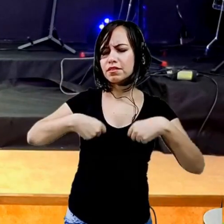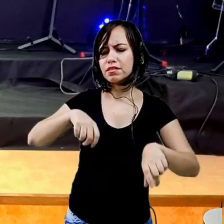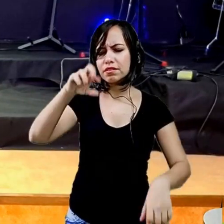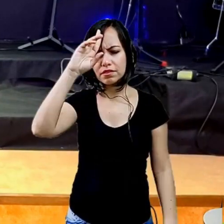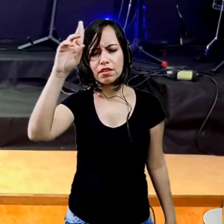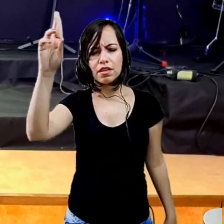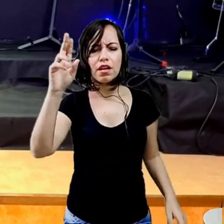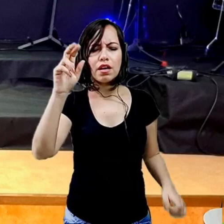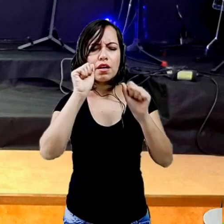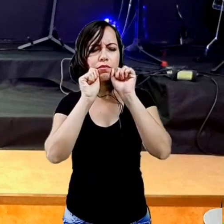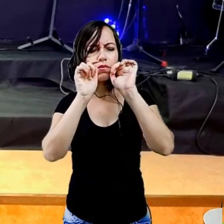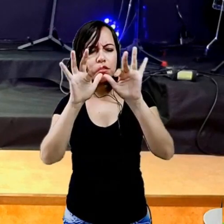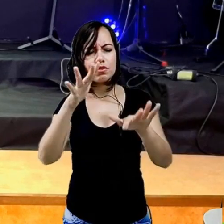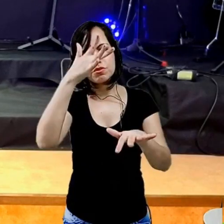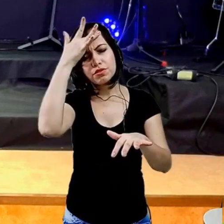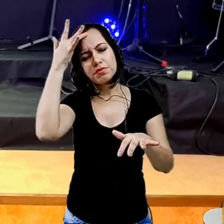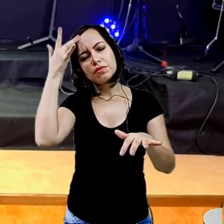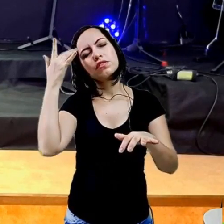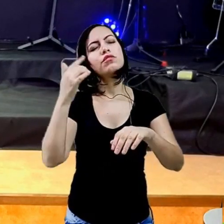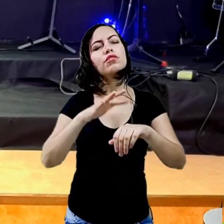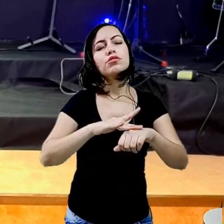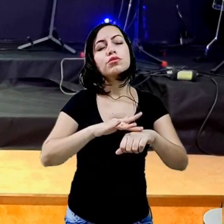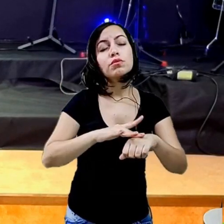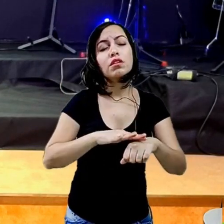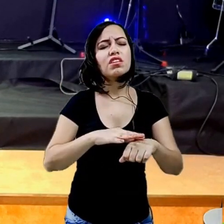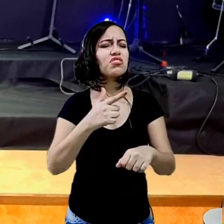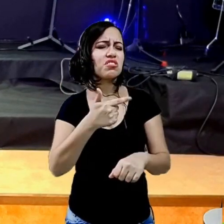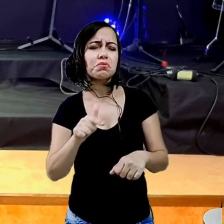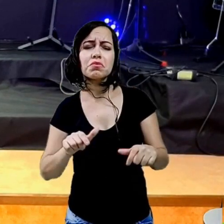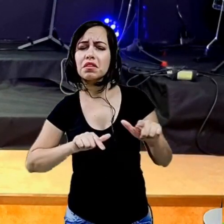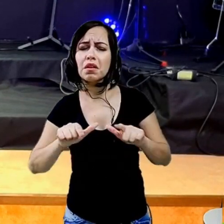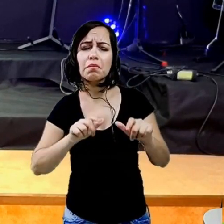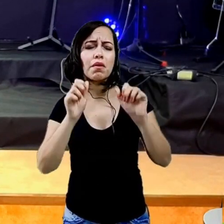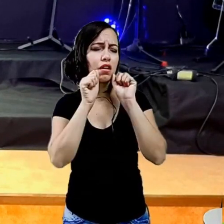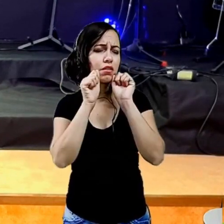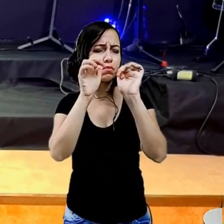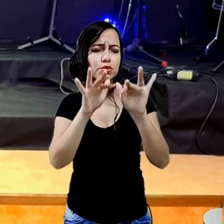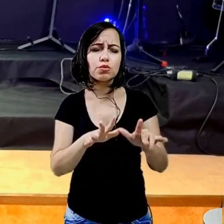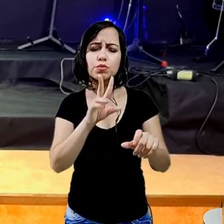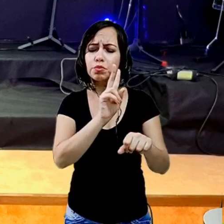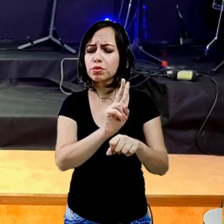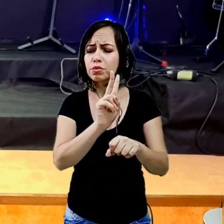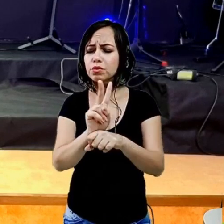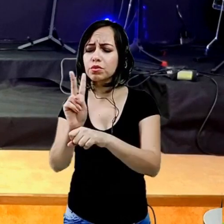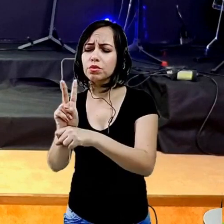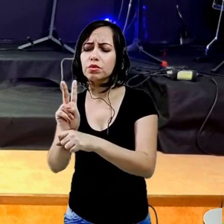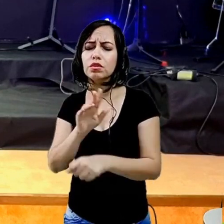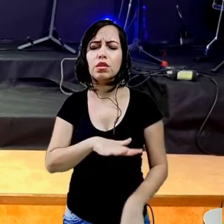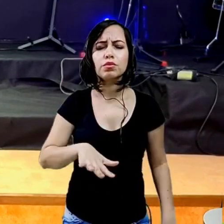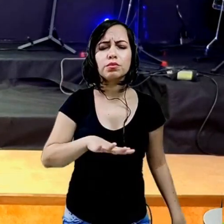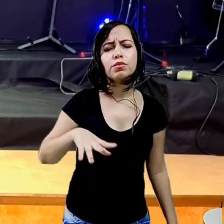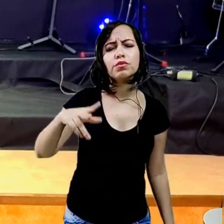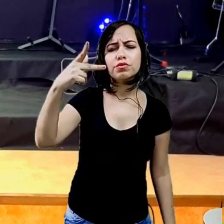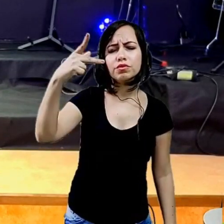que estão enfermos, Senhor, ser com aqueles que desempregados da tua igreja, cuida do teu povo, cuida da tua igreja,